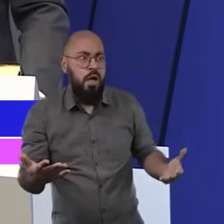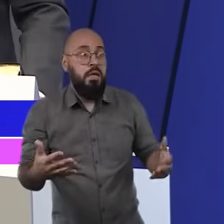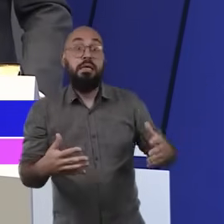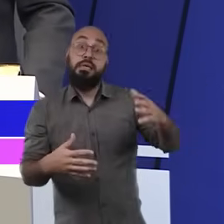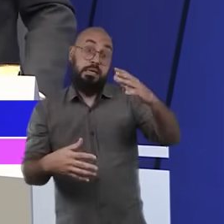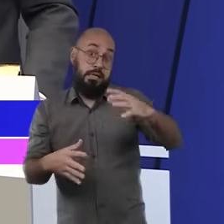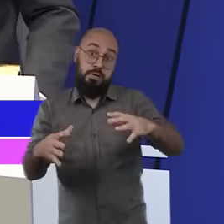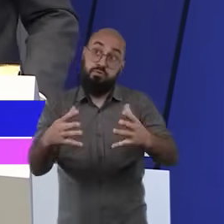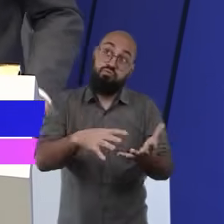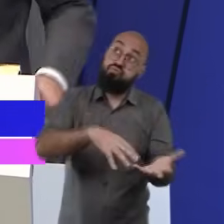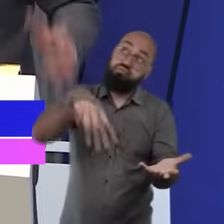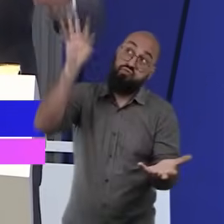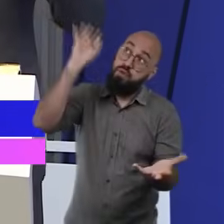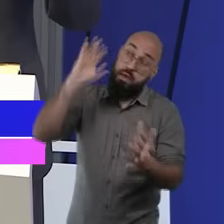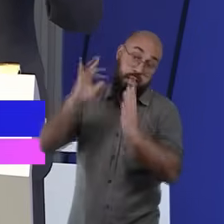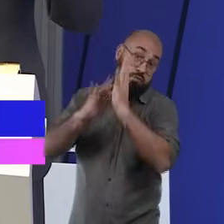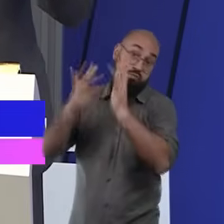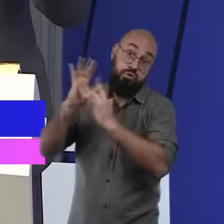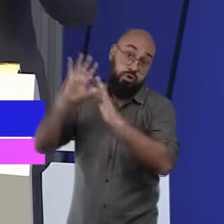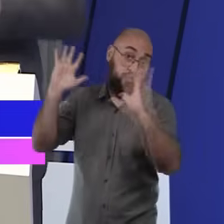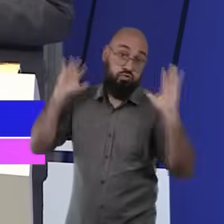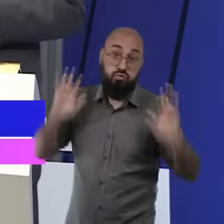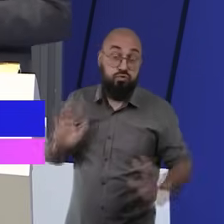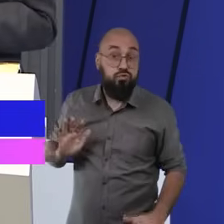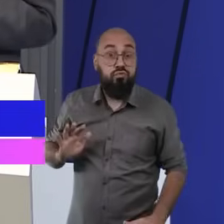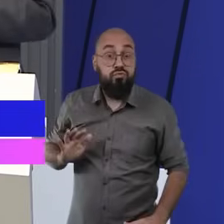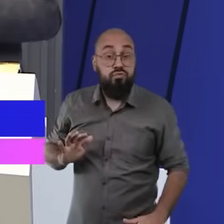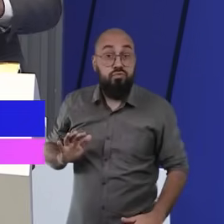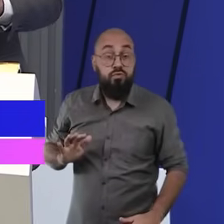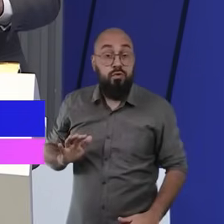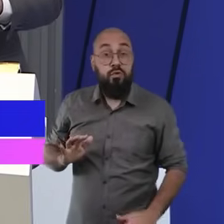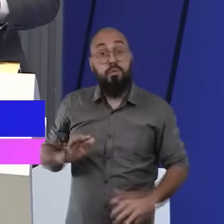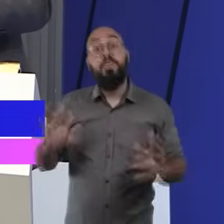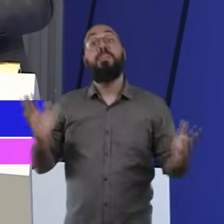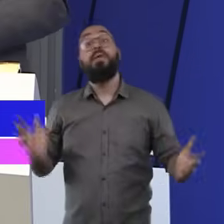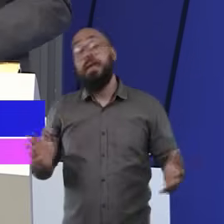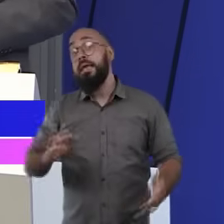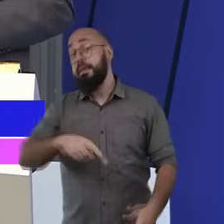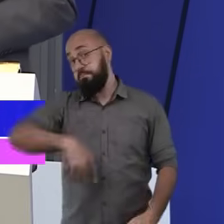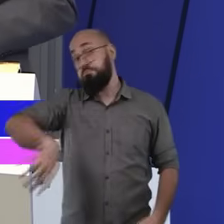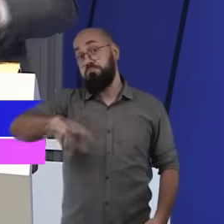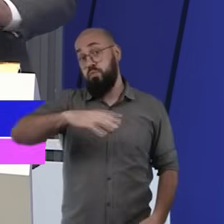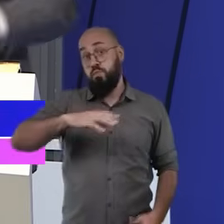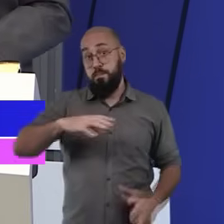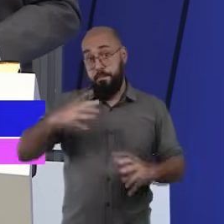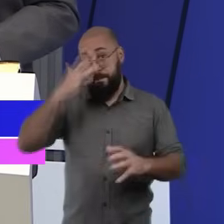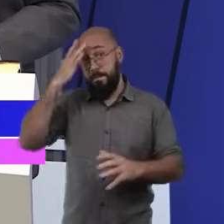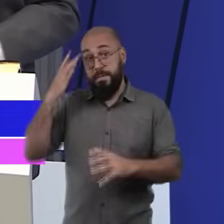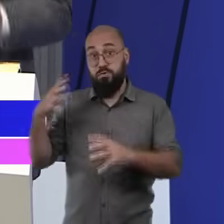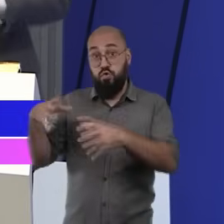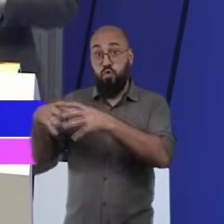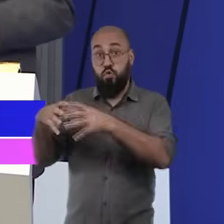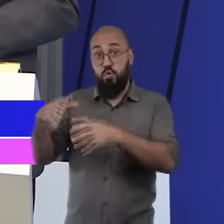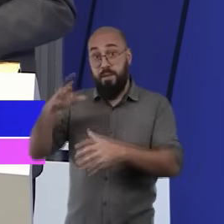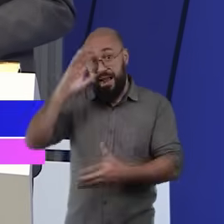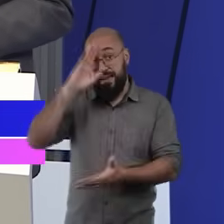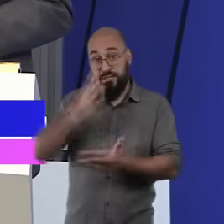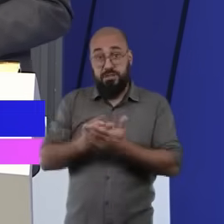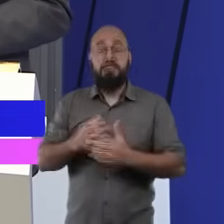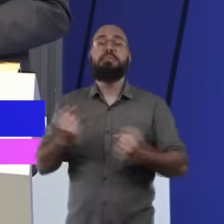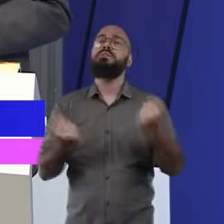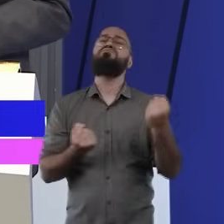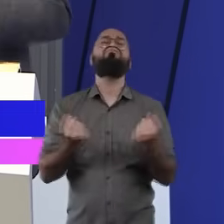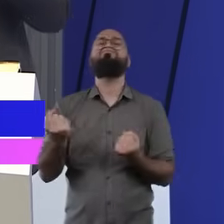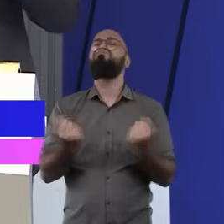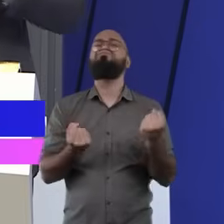essa volta não tem nada a ver com um fenômeno visível. E assim, eles acreditam que, por exemplo, se uma pessoa está dirigindo um carro